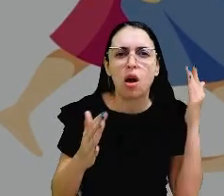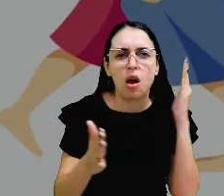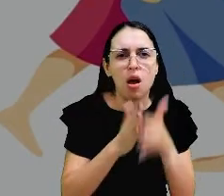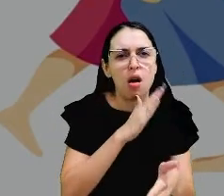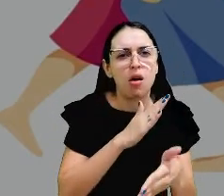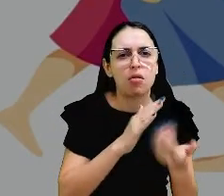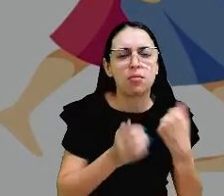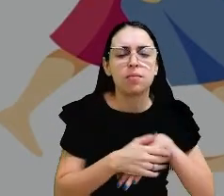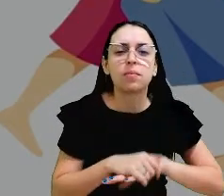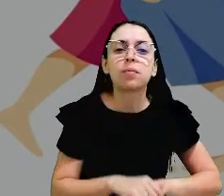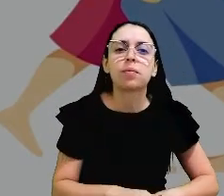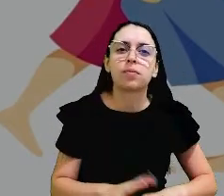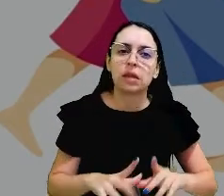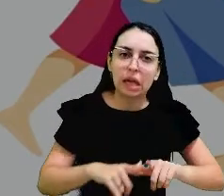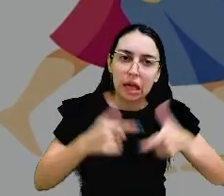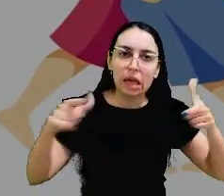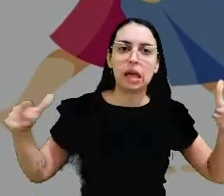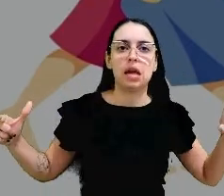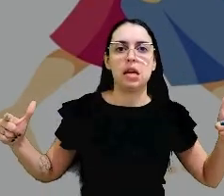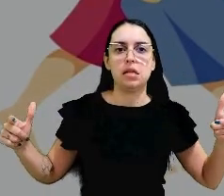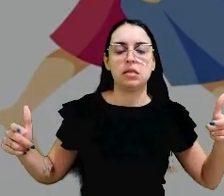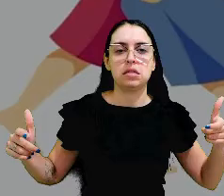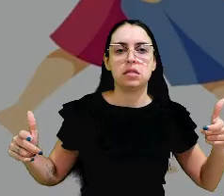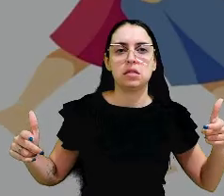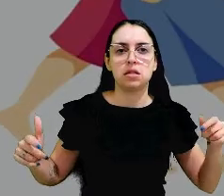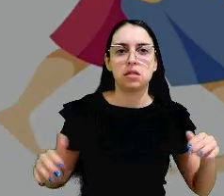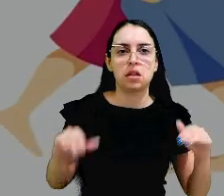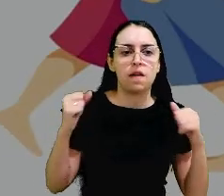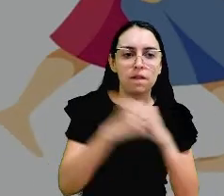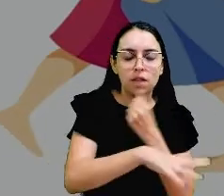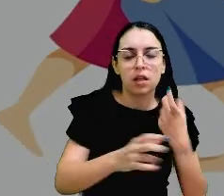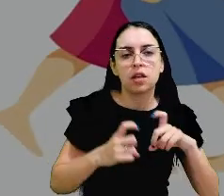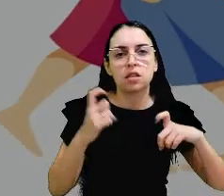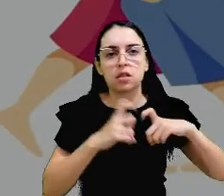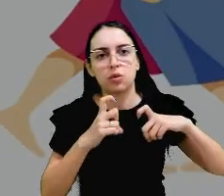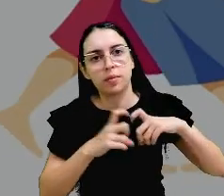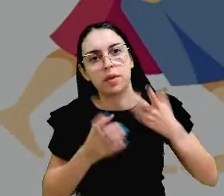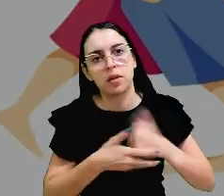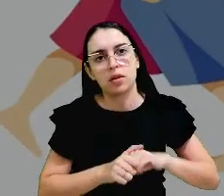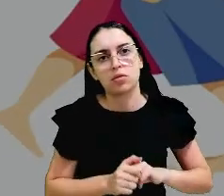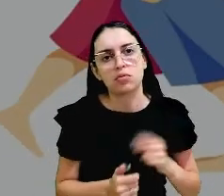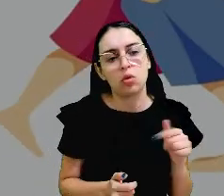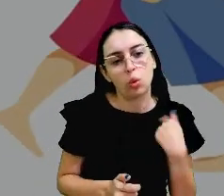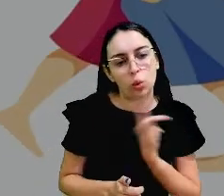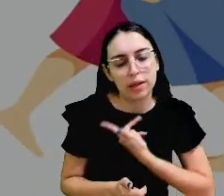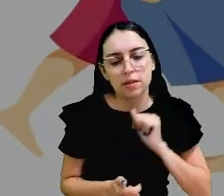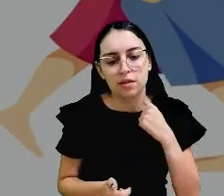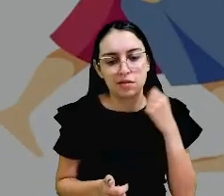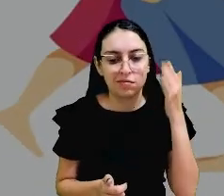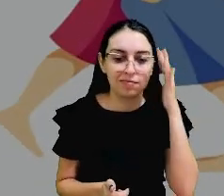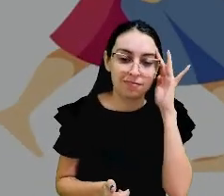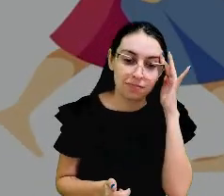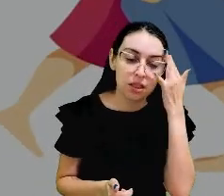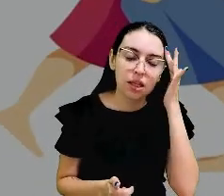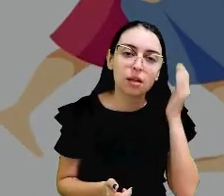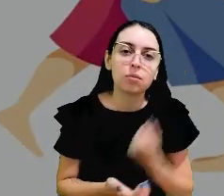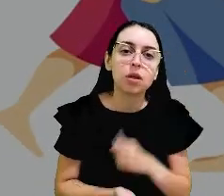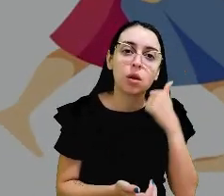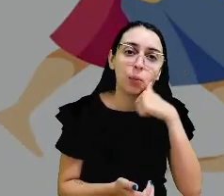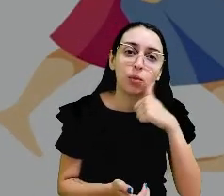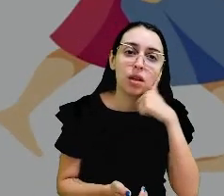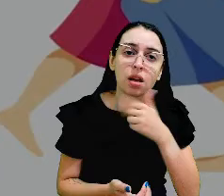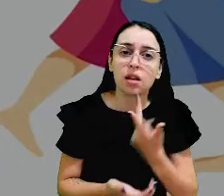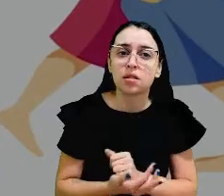esses fatores que potencializam a violência obstétrica, nós vemos que as mulheres